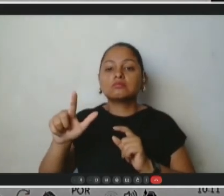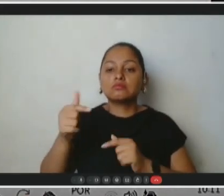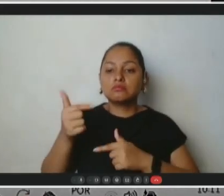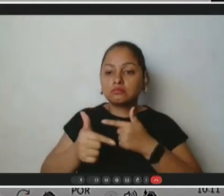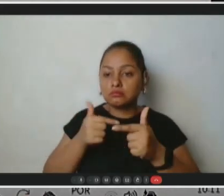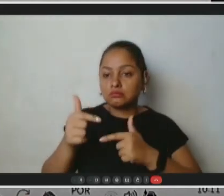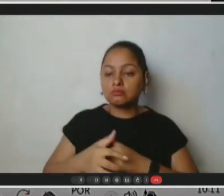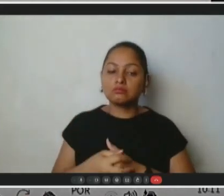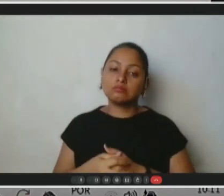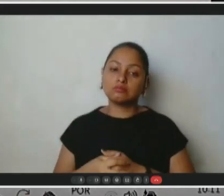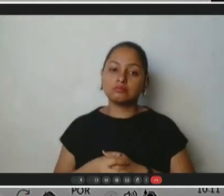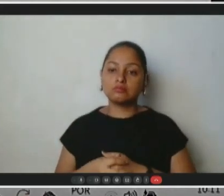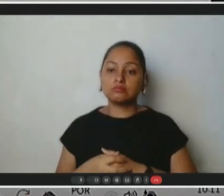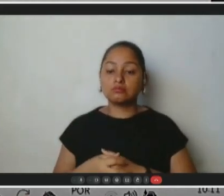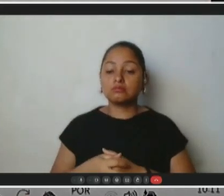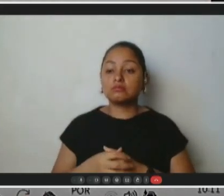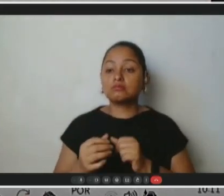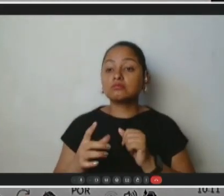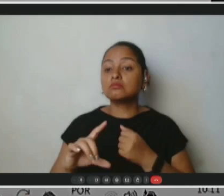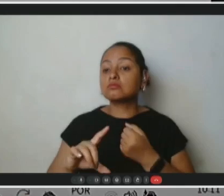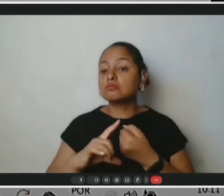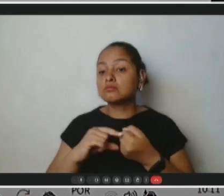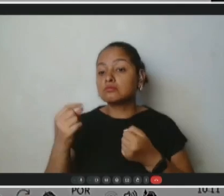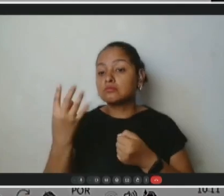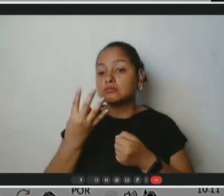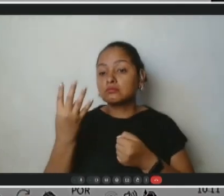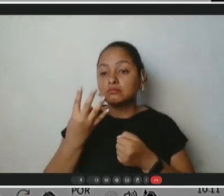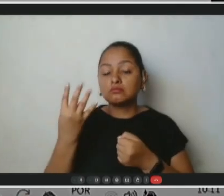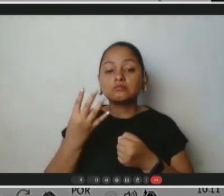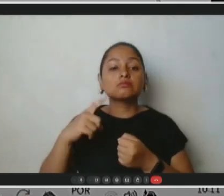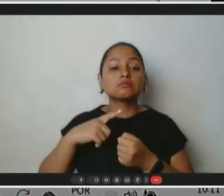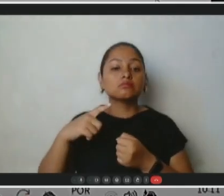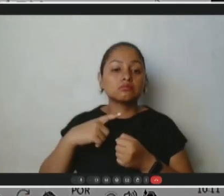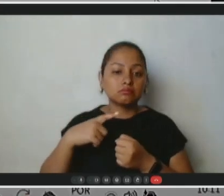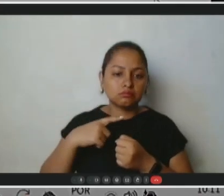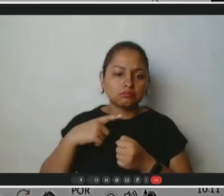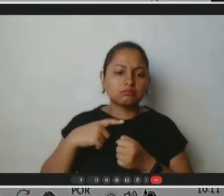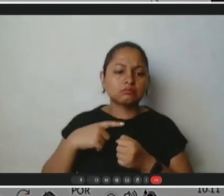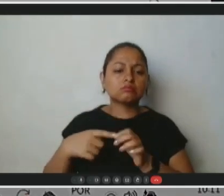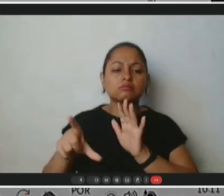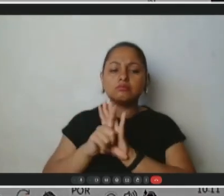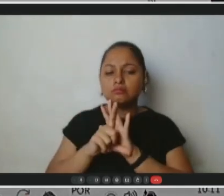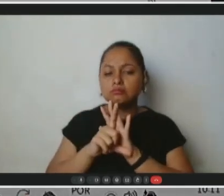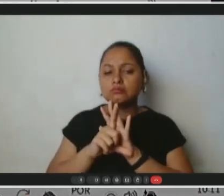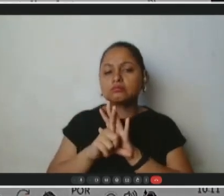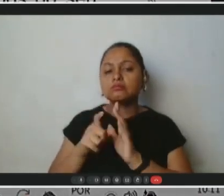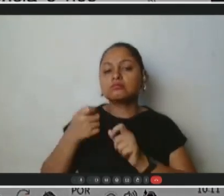Capítulo 4. Disposições ou alterações na legislação tributária.